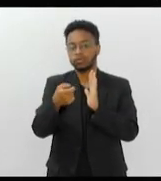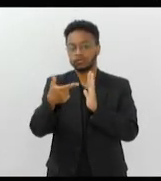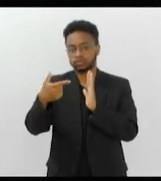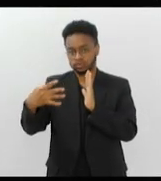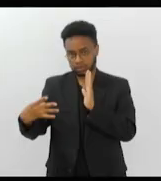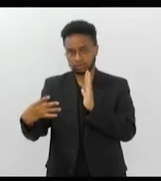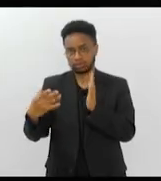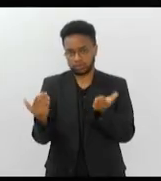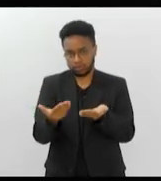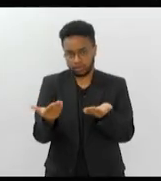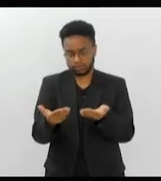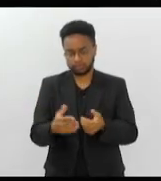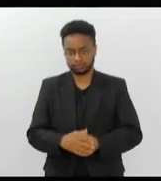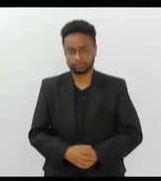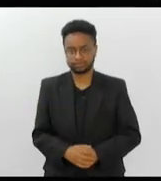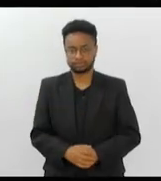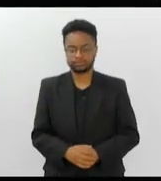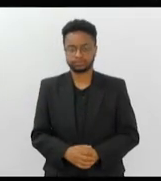2024.